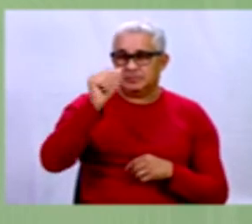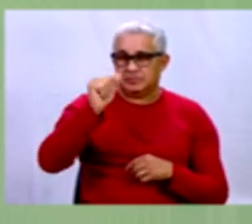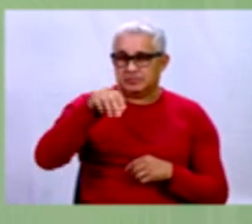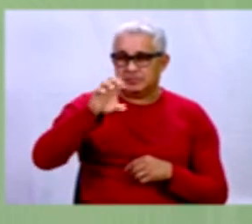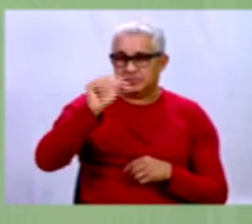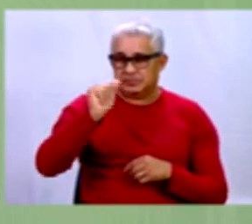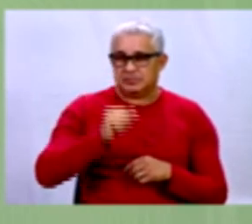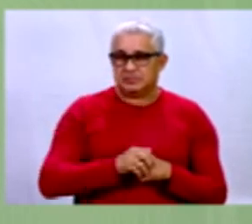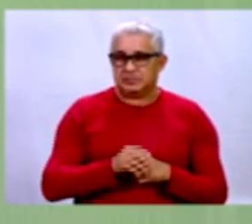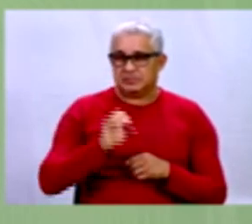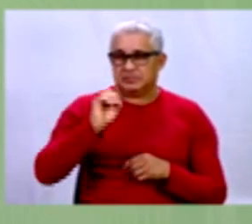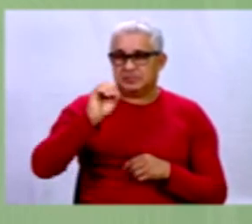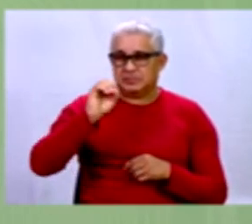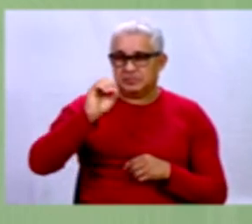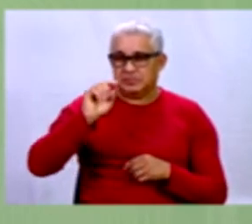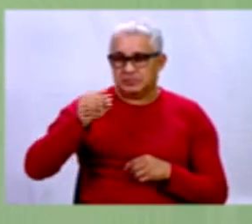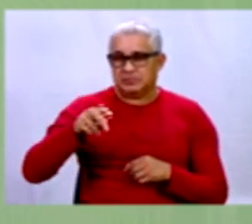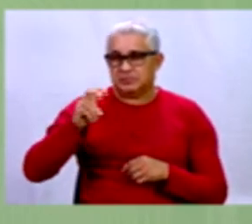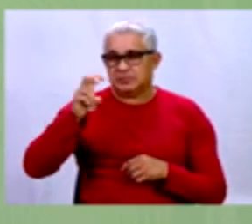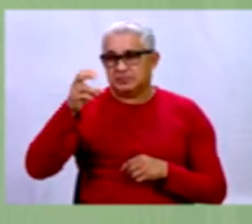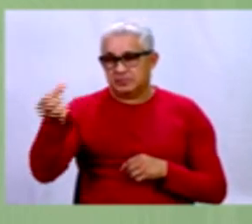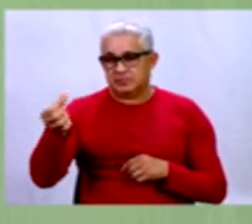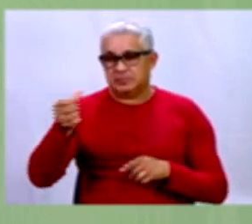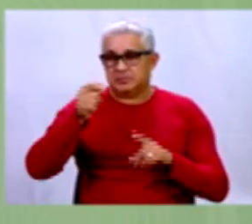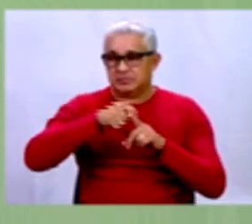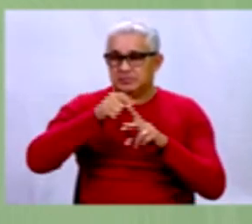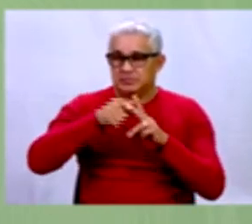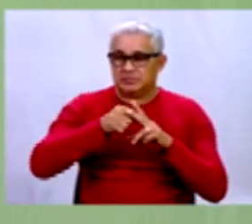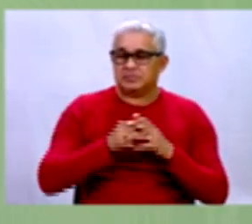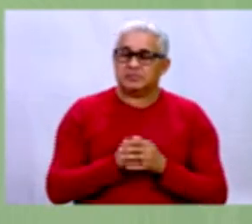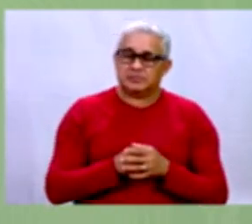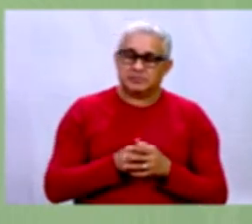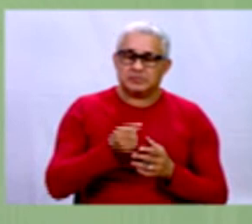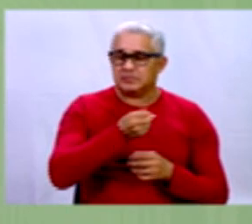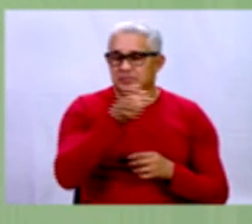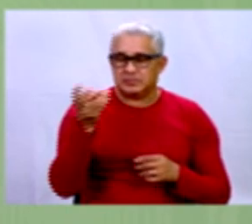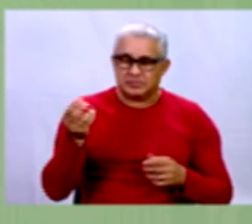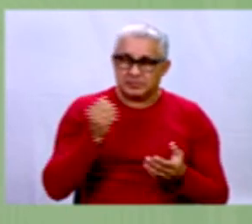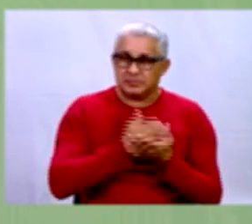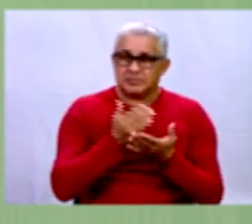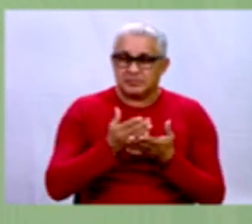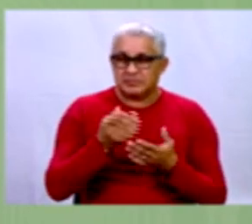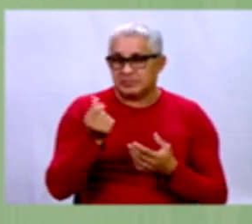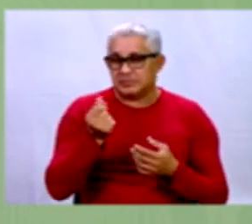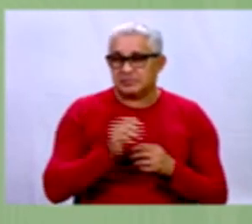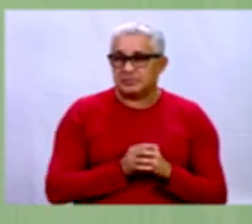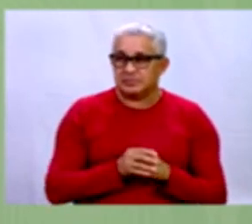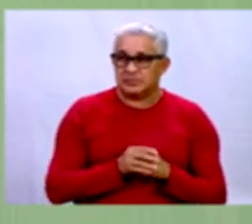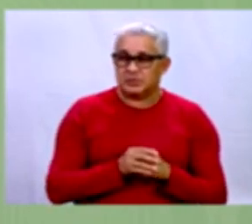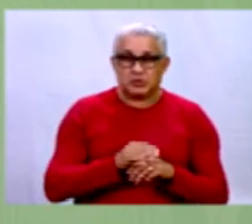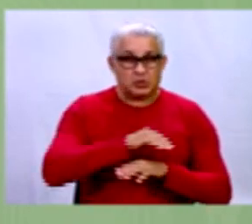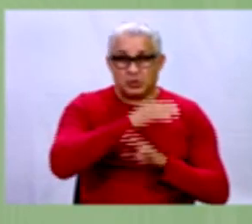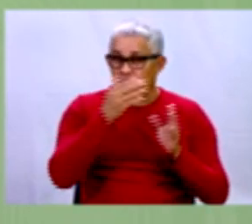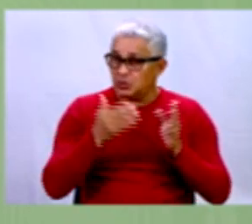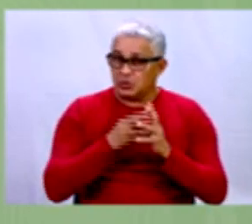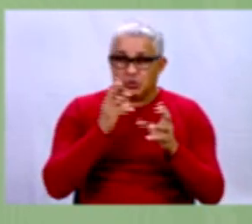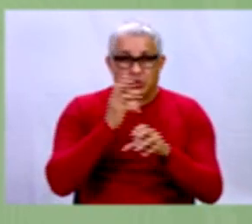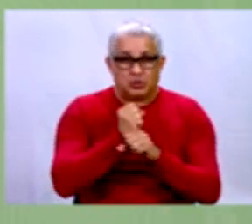lá 0,56, 0,60 ao mês, quanto que seria o valor dessas parcelas? Então, em cima de tudo isso,